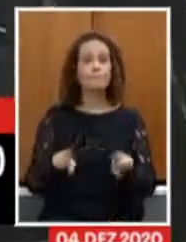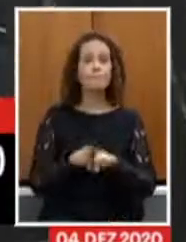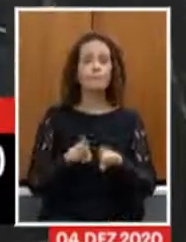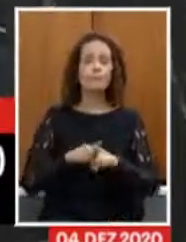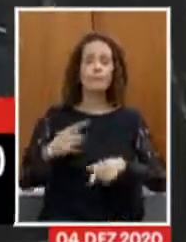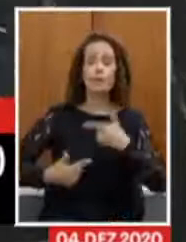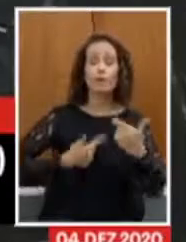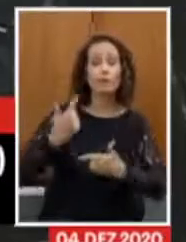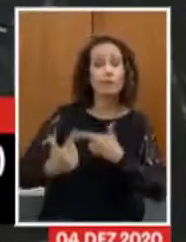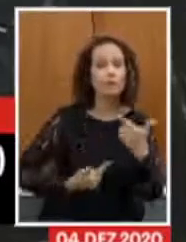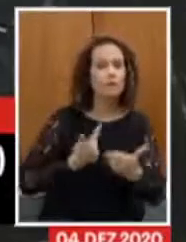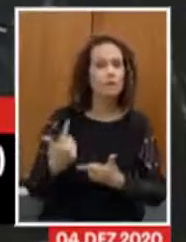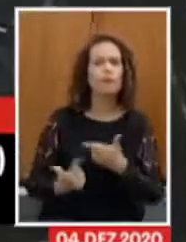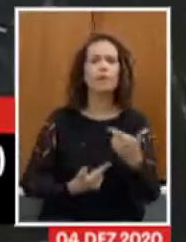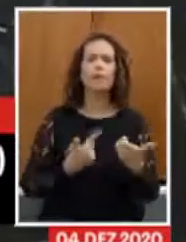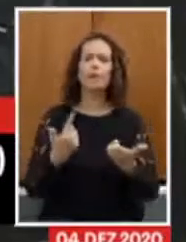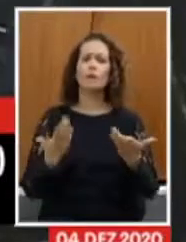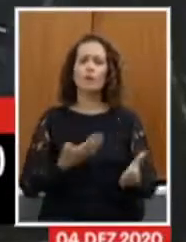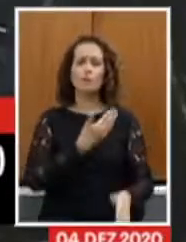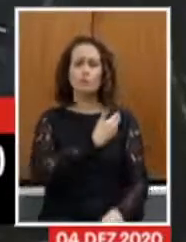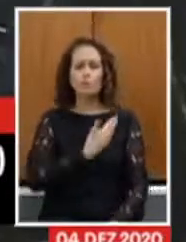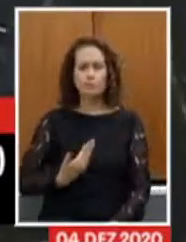com o poder público, facilita